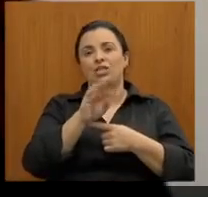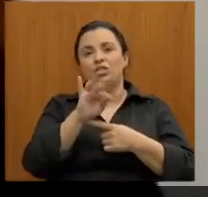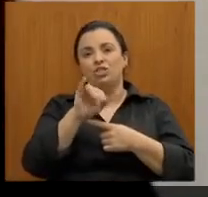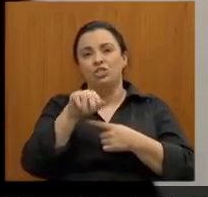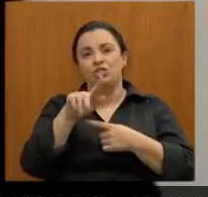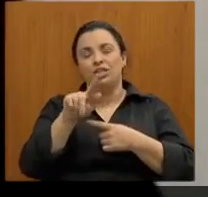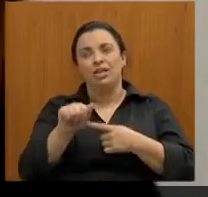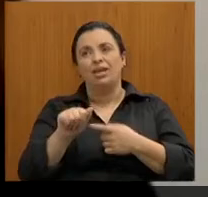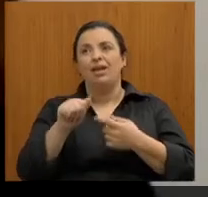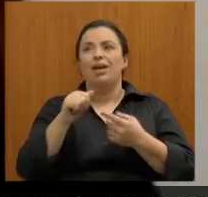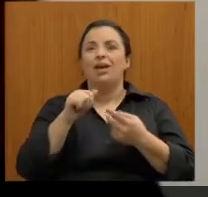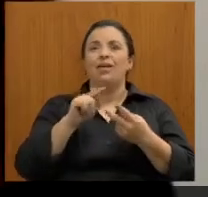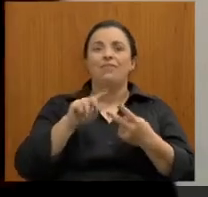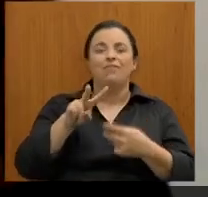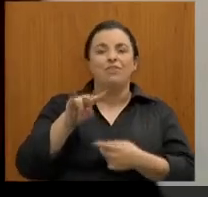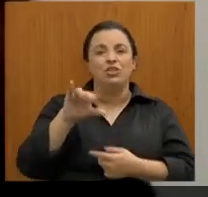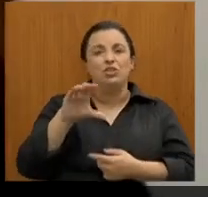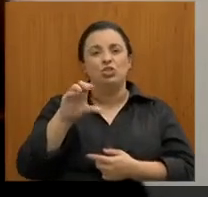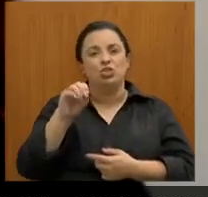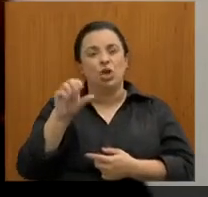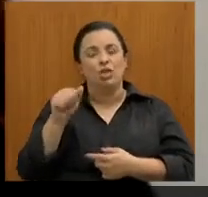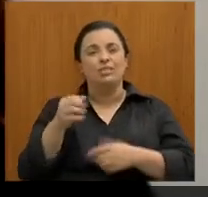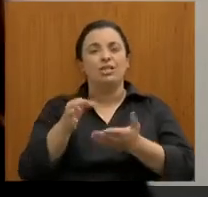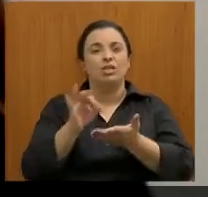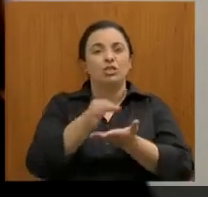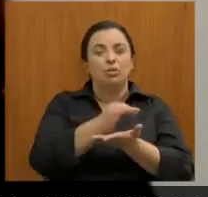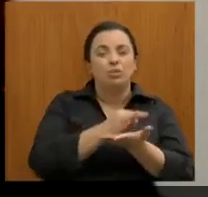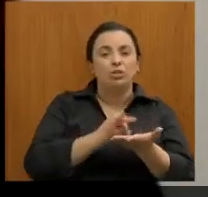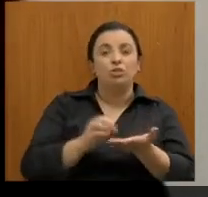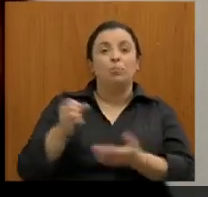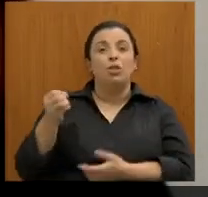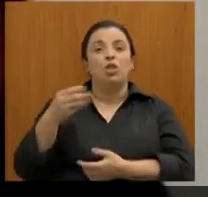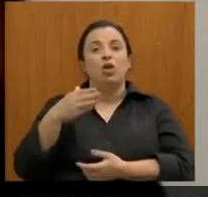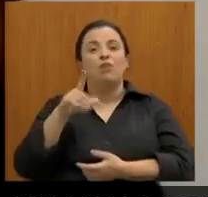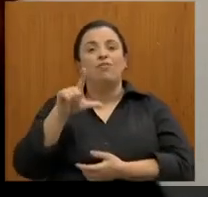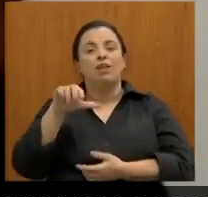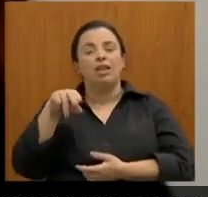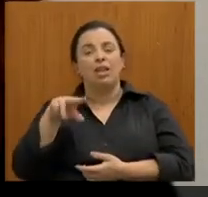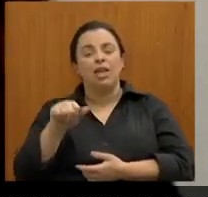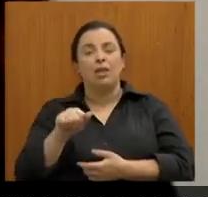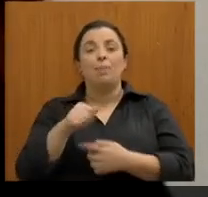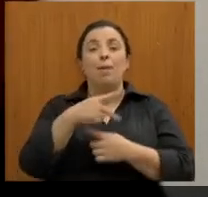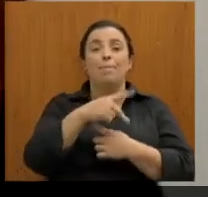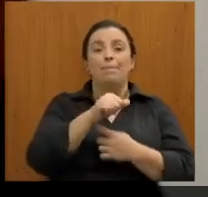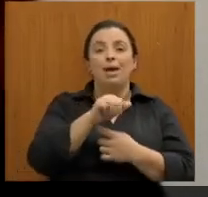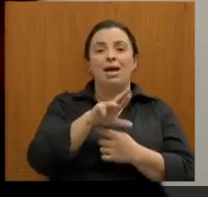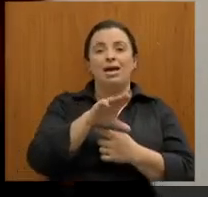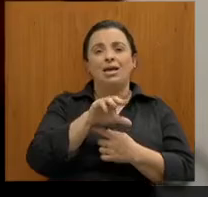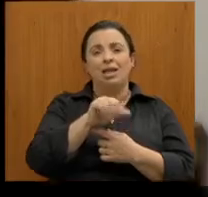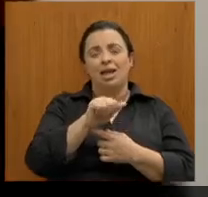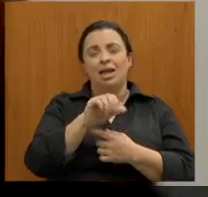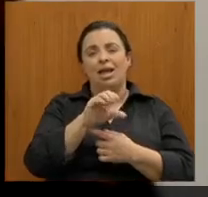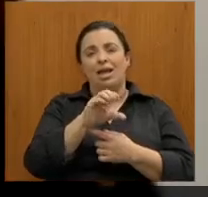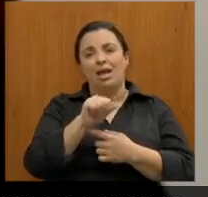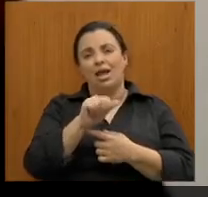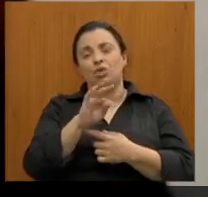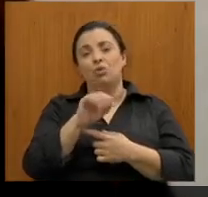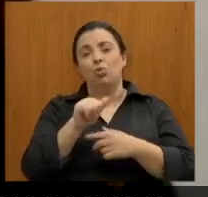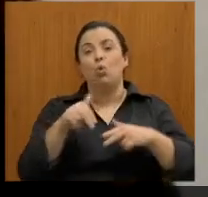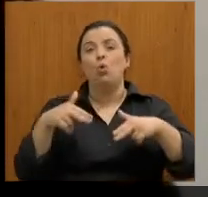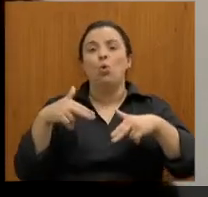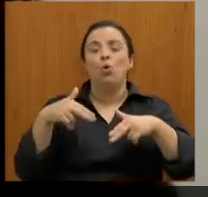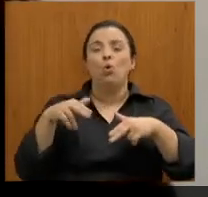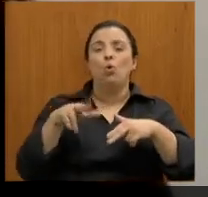Paranaíba Diamantina Nova Lima Pouso Alegre Paracatu Uberlândia Montes Claros e bom